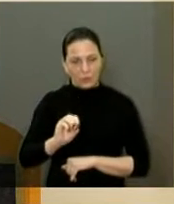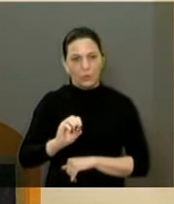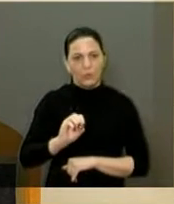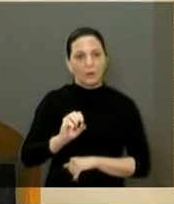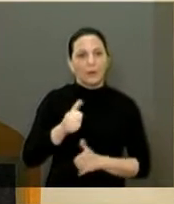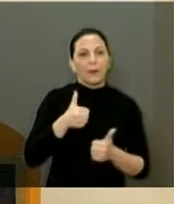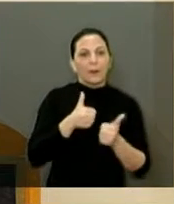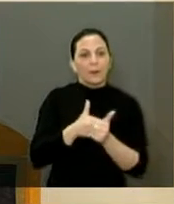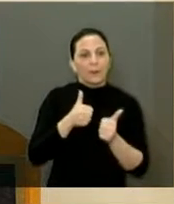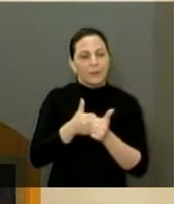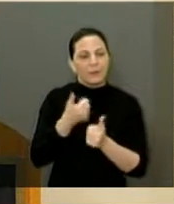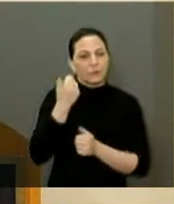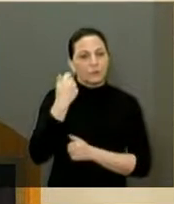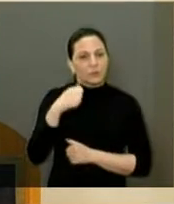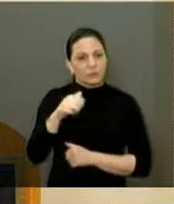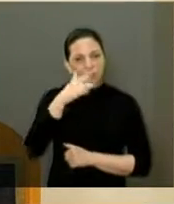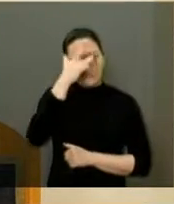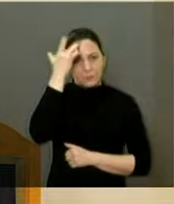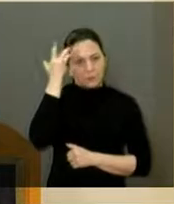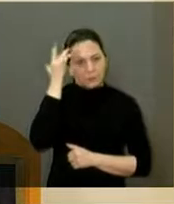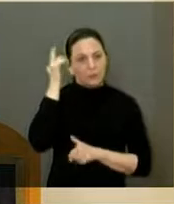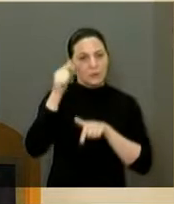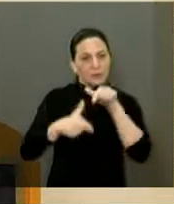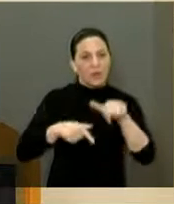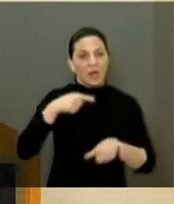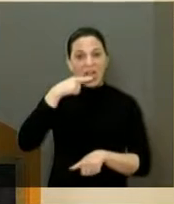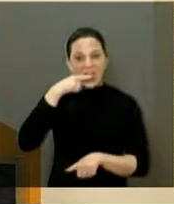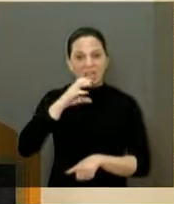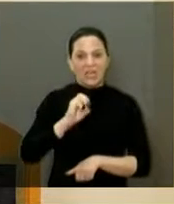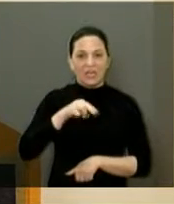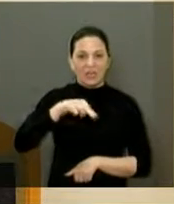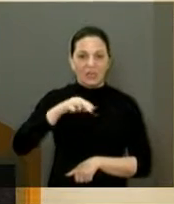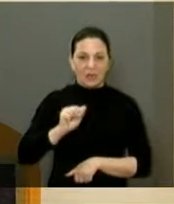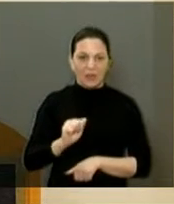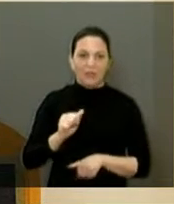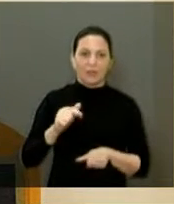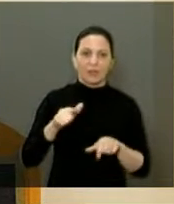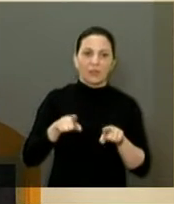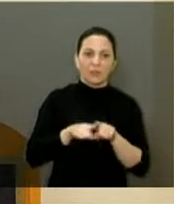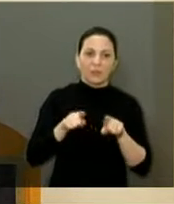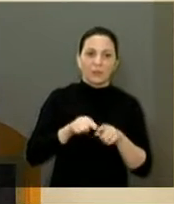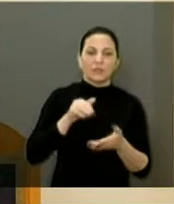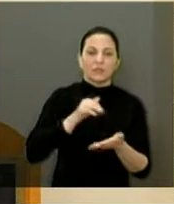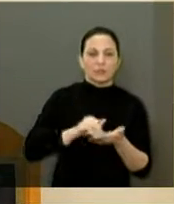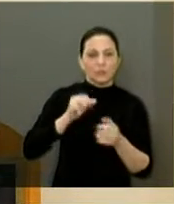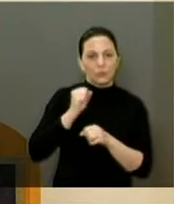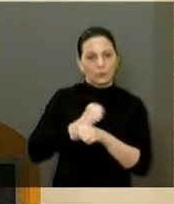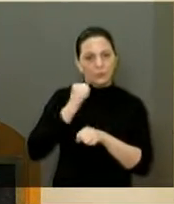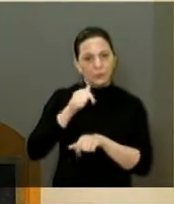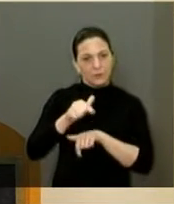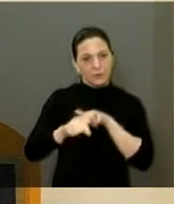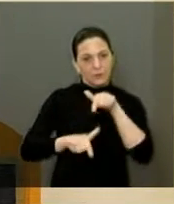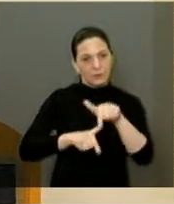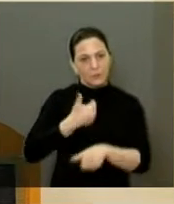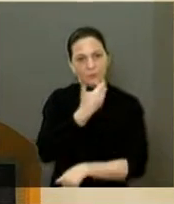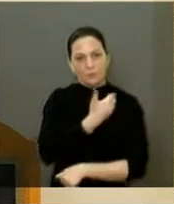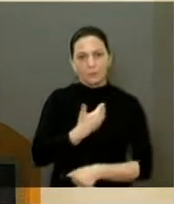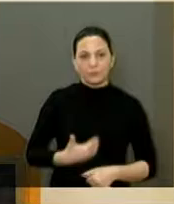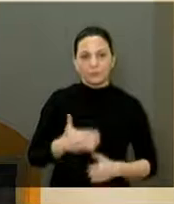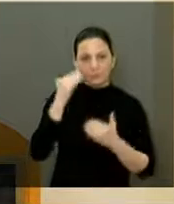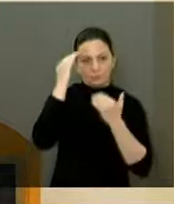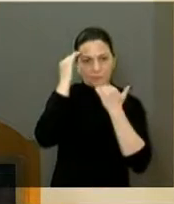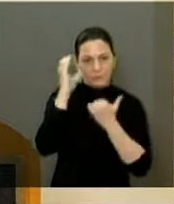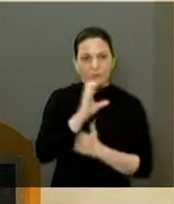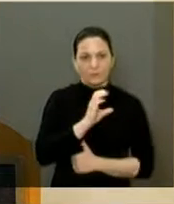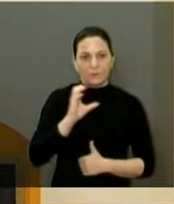foi resolvido também agradeceu serviço realizado pela secretaria de obras e serviços públicos também agradecer a